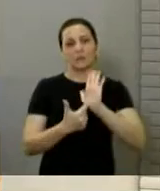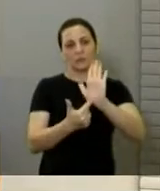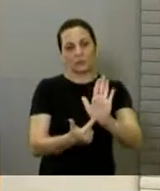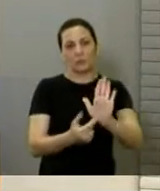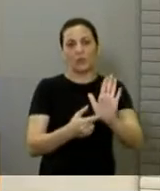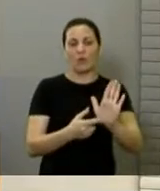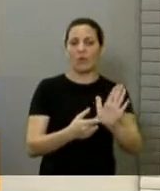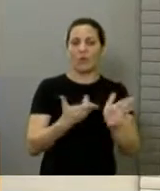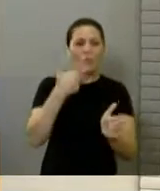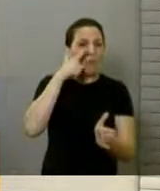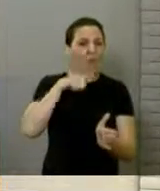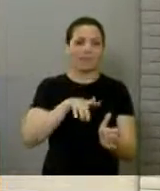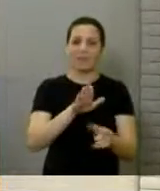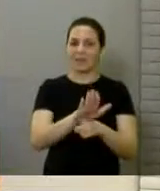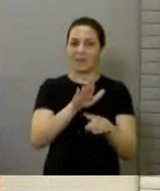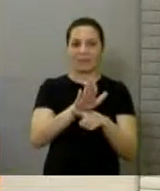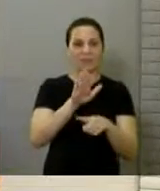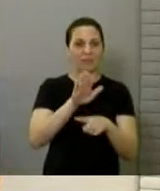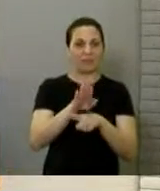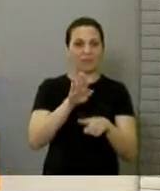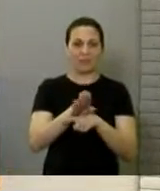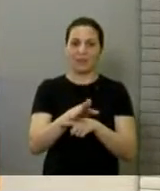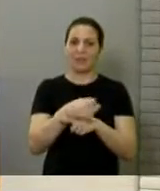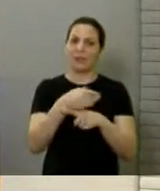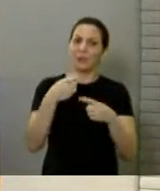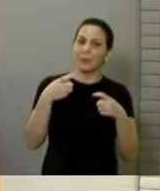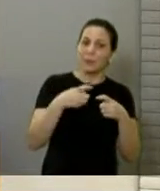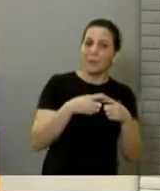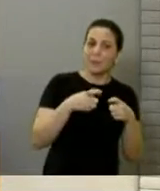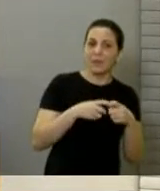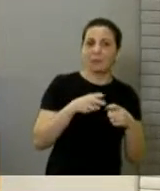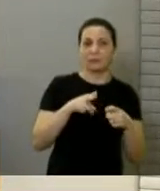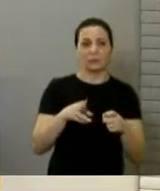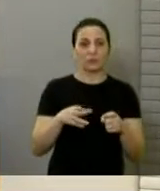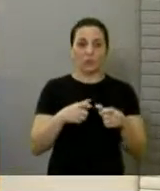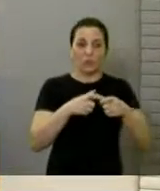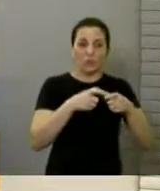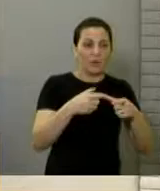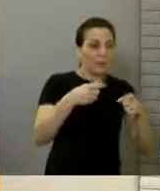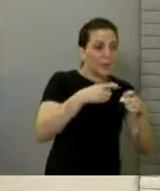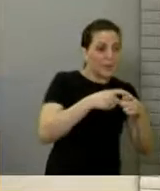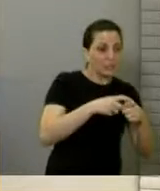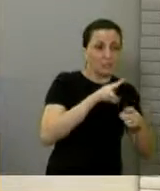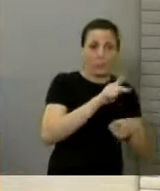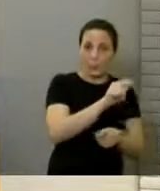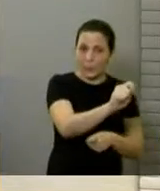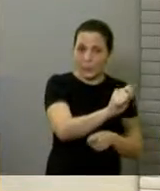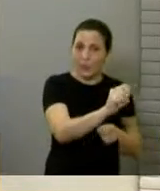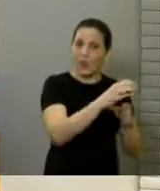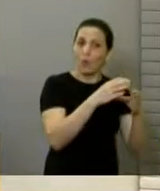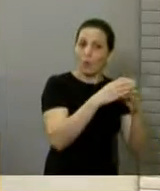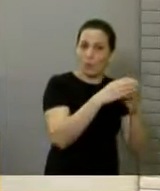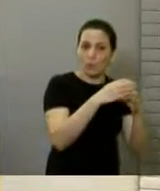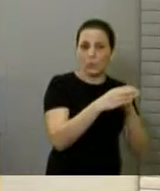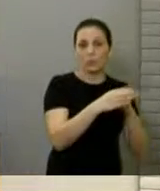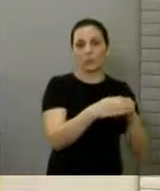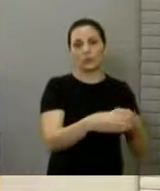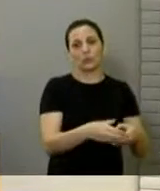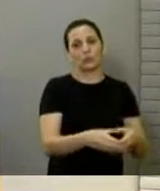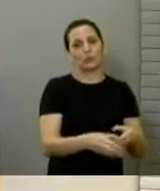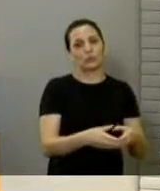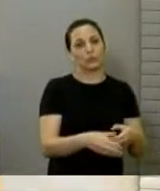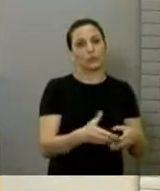é insuficiente para dotar de médicos a UPA. Por quê? Porque em inúmeros concursos feitos não